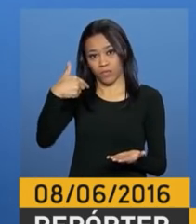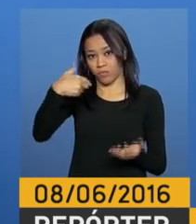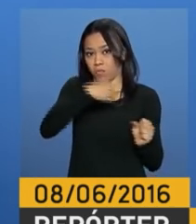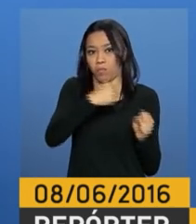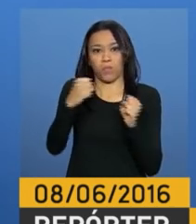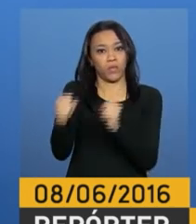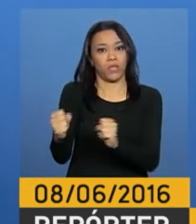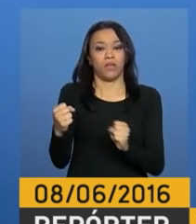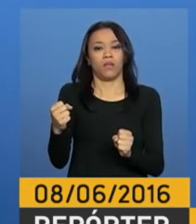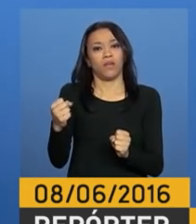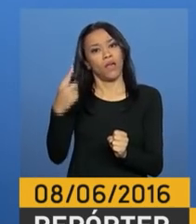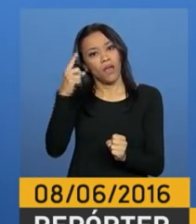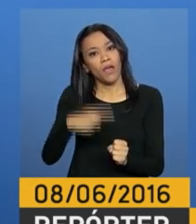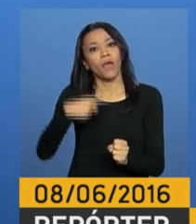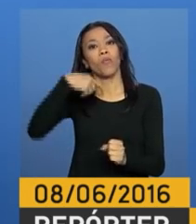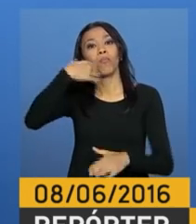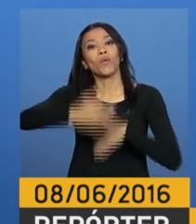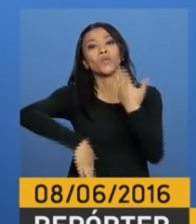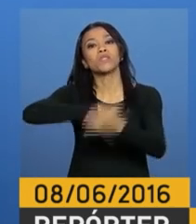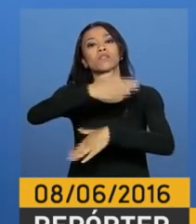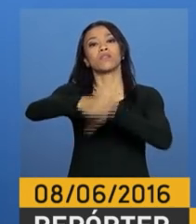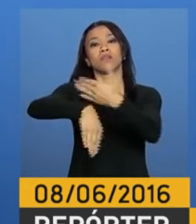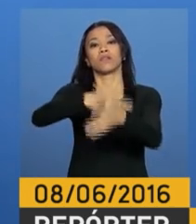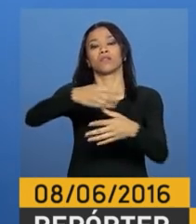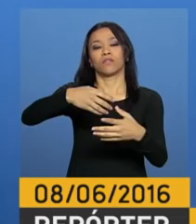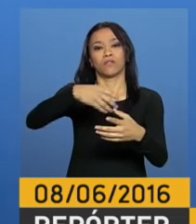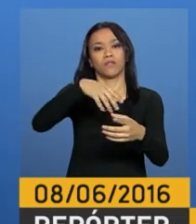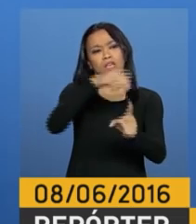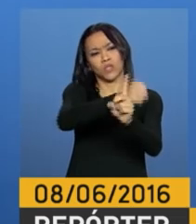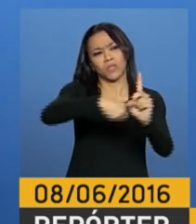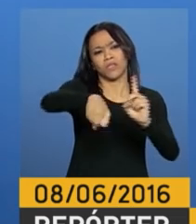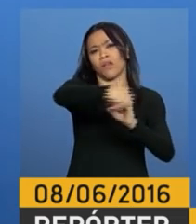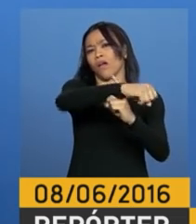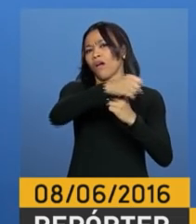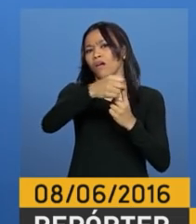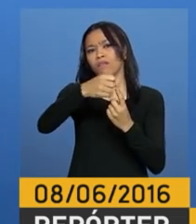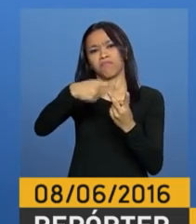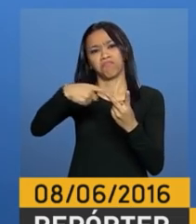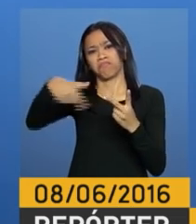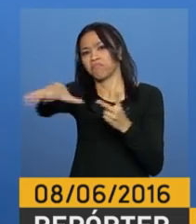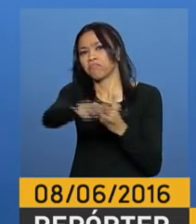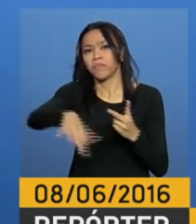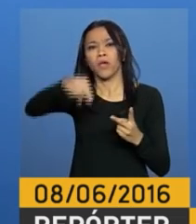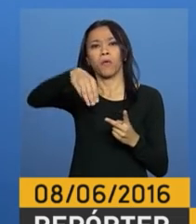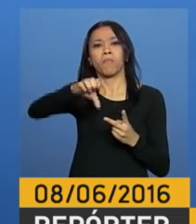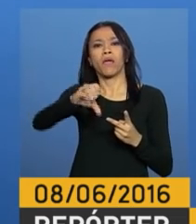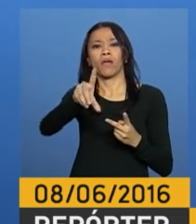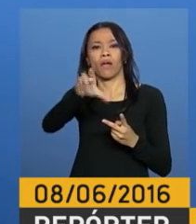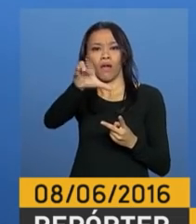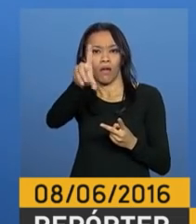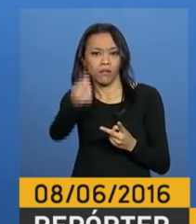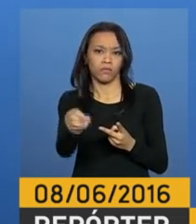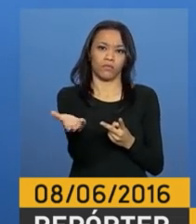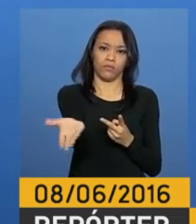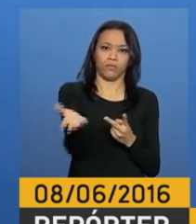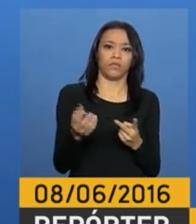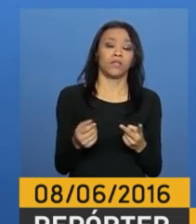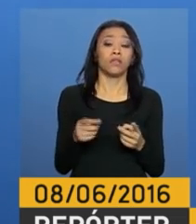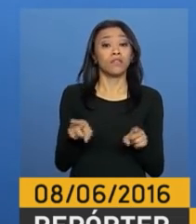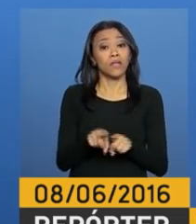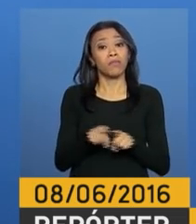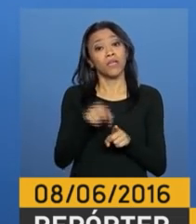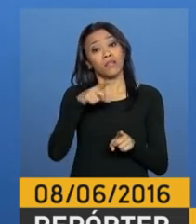eh social é o mercado que que faz isso então eh eh ao mesmo tempo nós temos uma insegurança